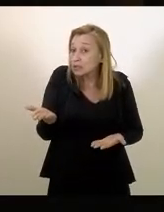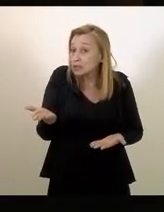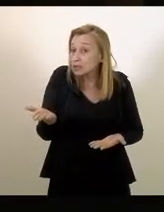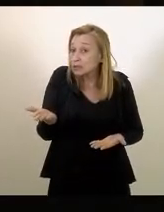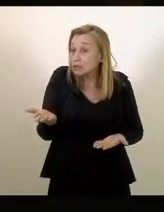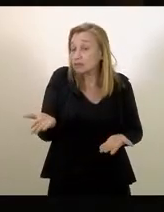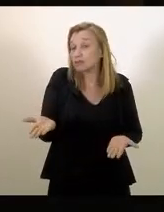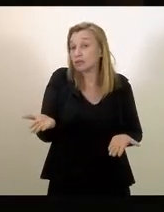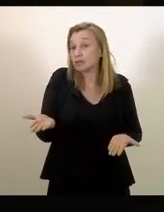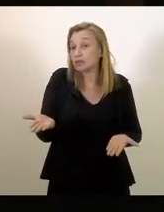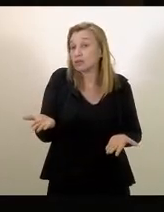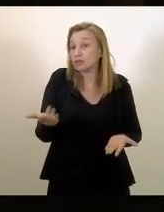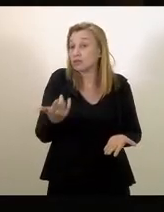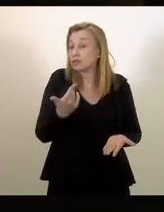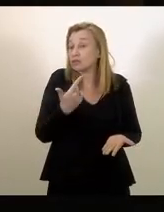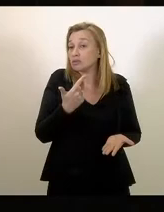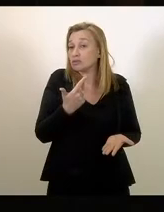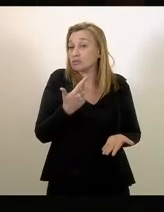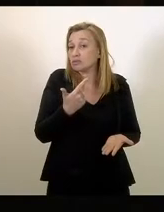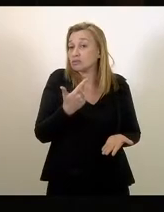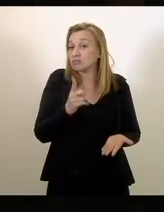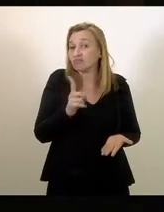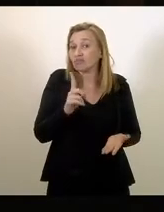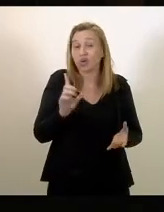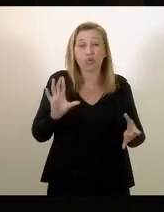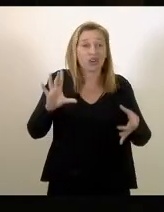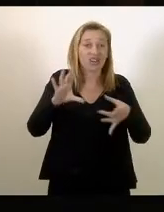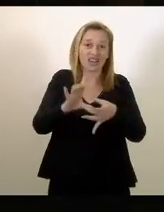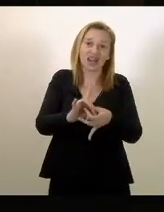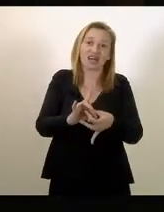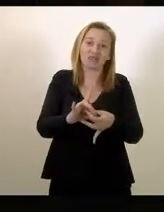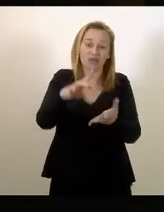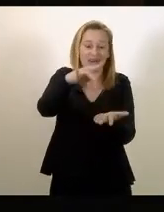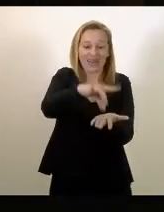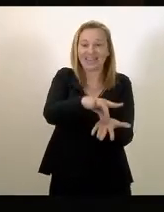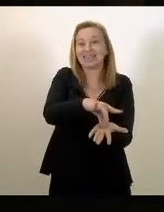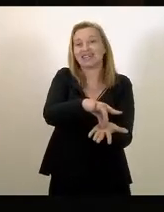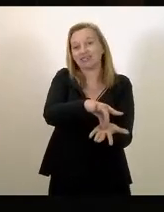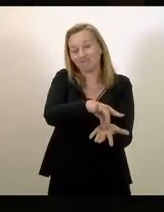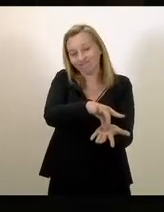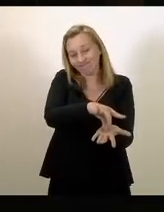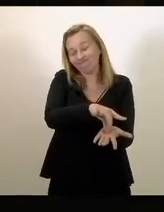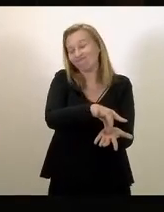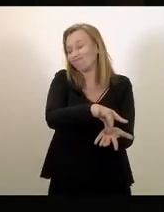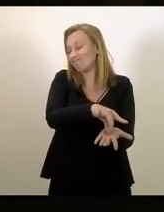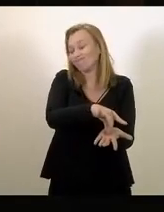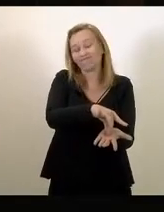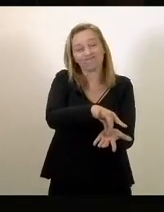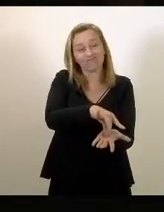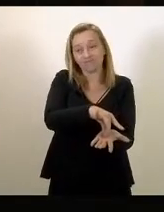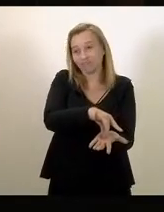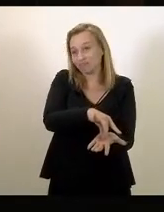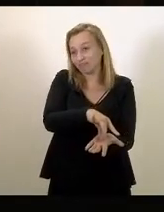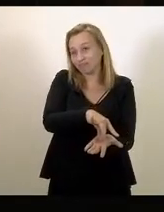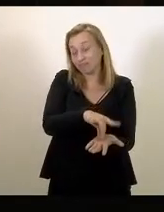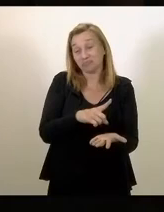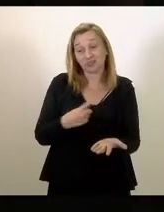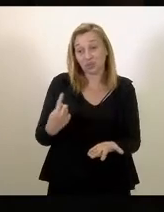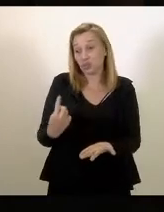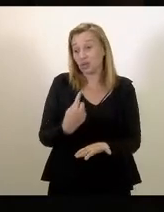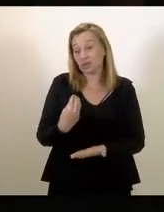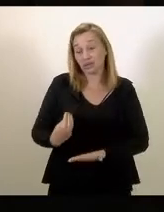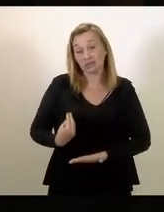antenado a realidade das nossas